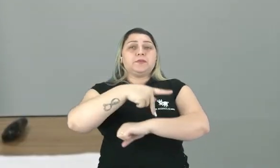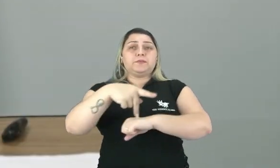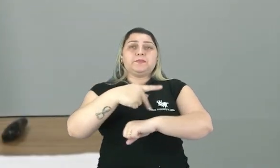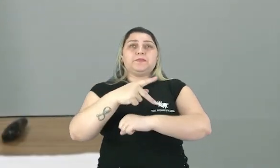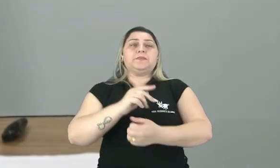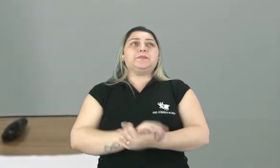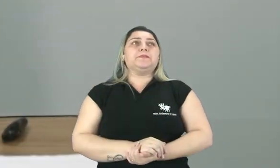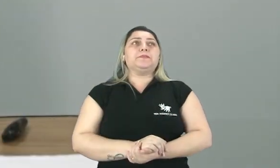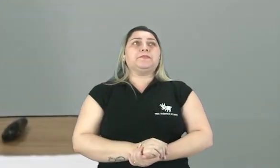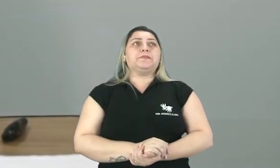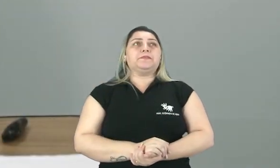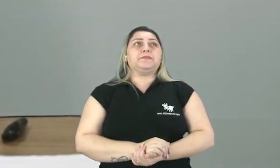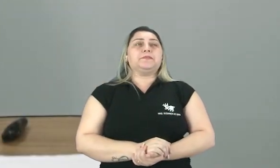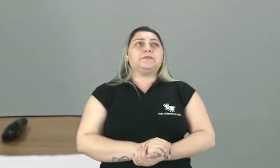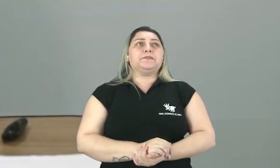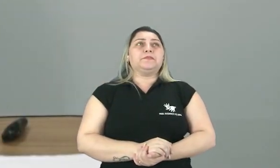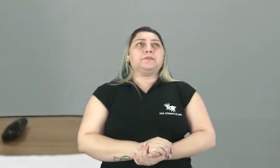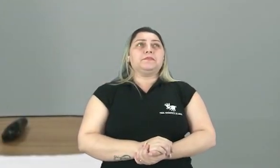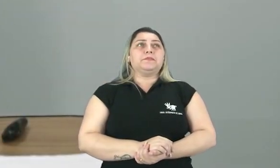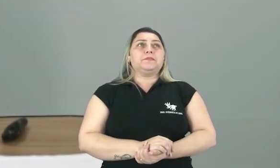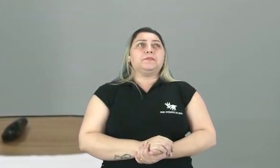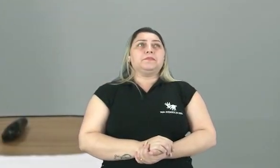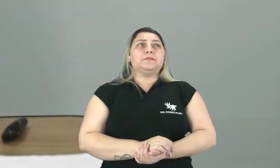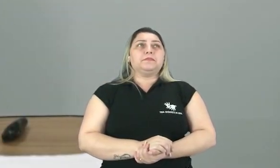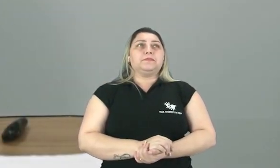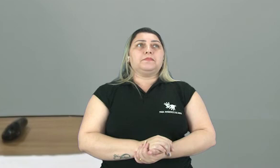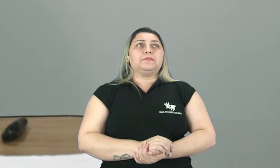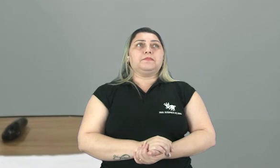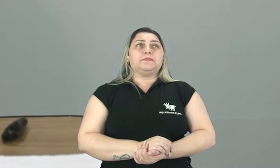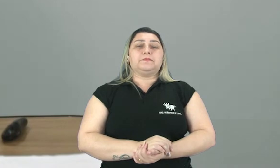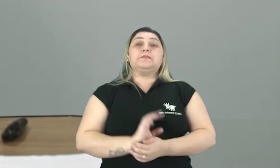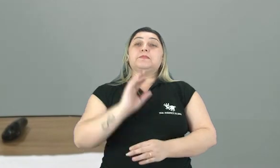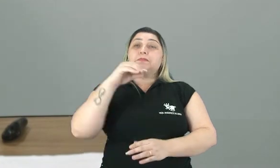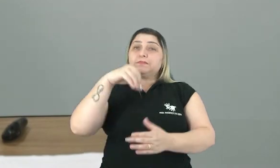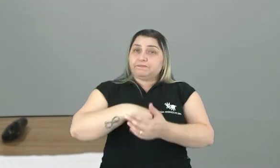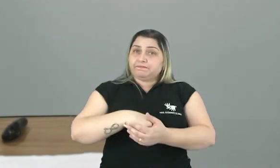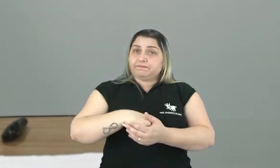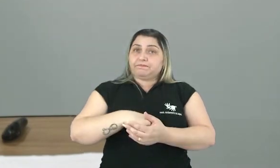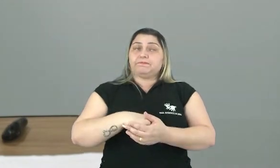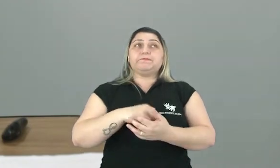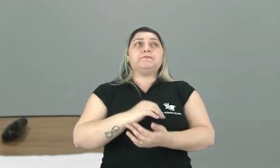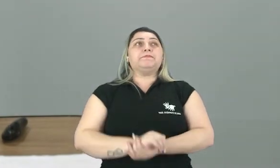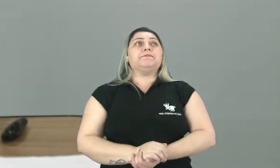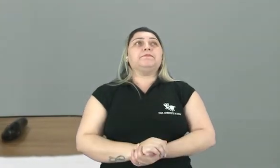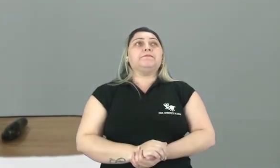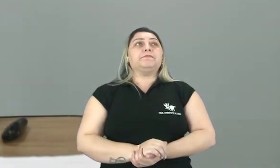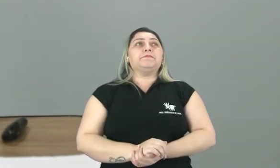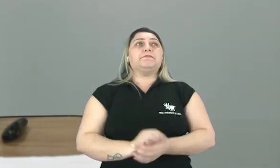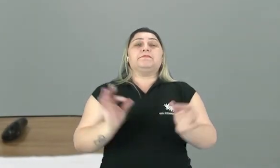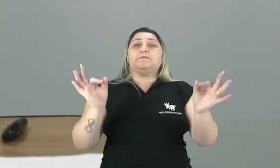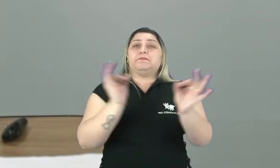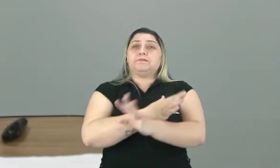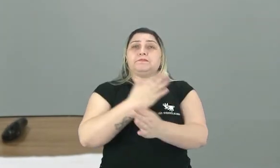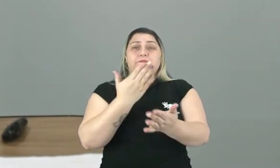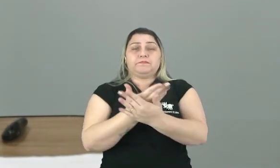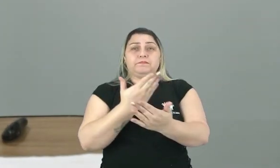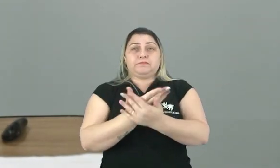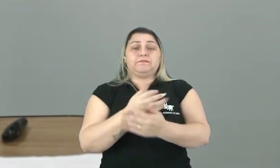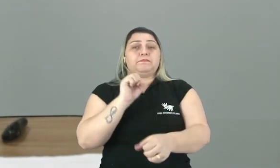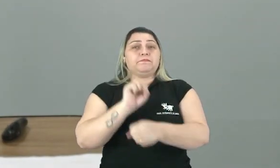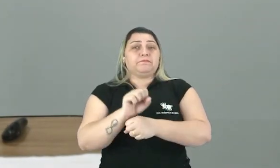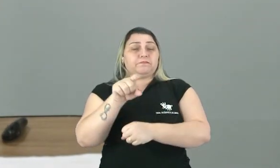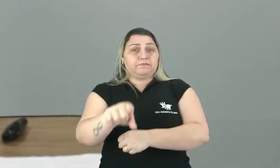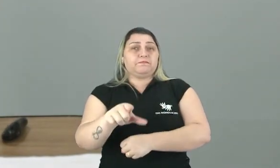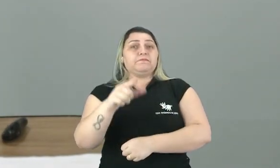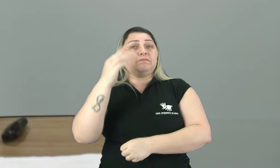essa migração fora, tá? Então, eu falo que é migração interna. E aí, a gente conclui nossa aula por aqui. Espero